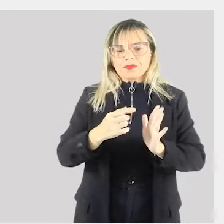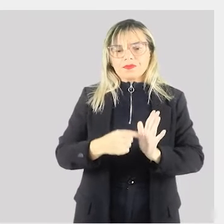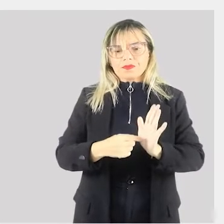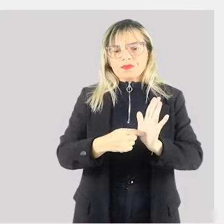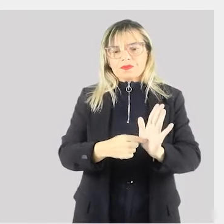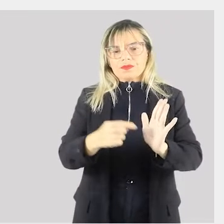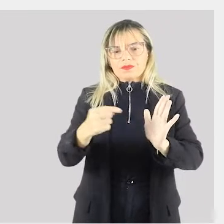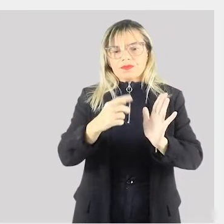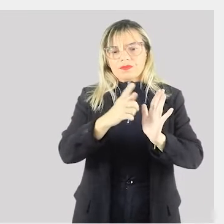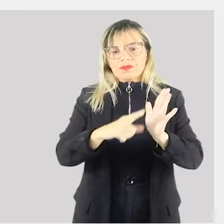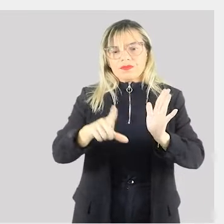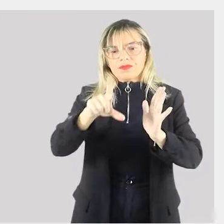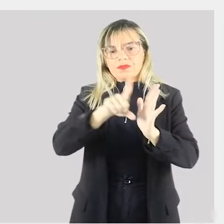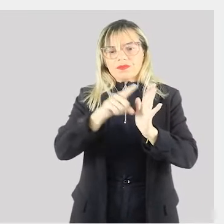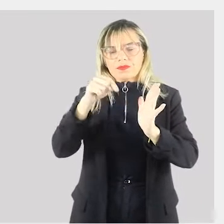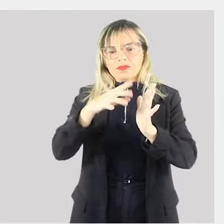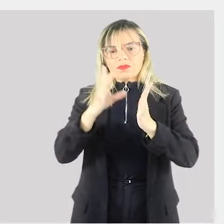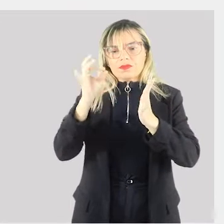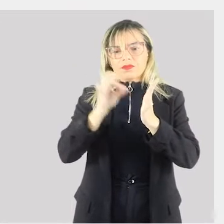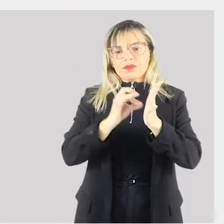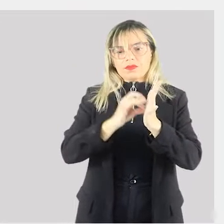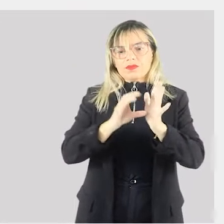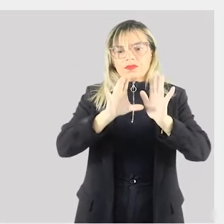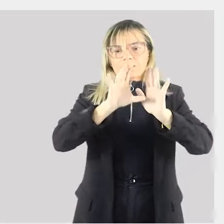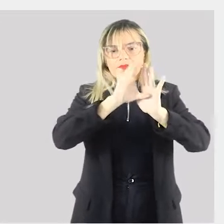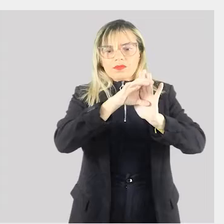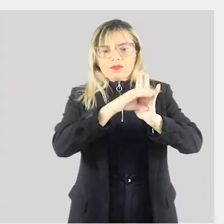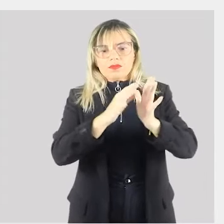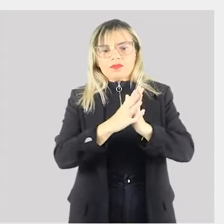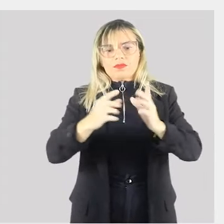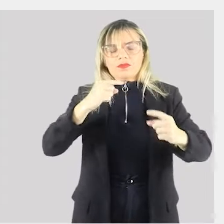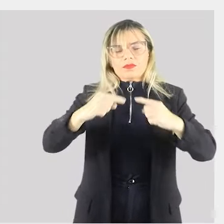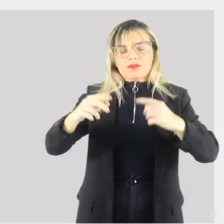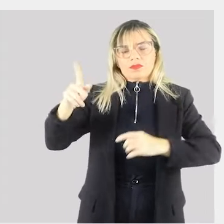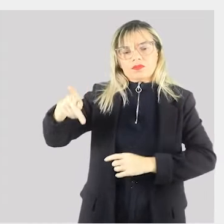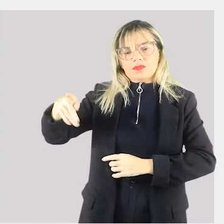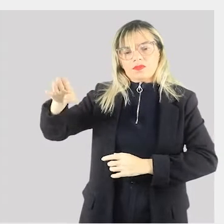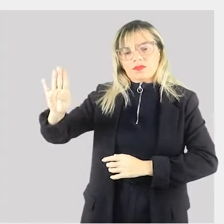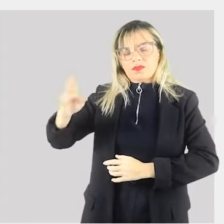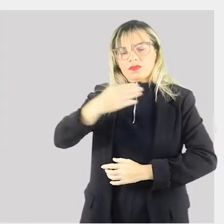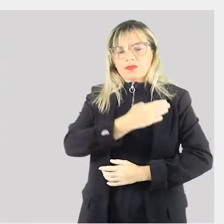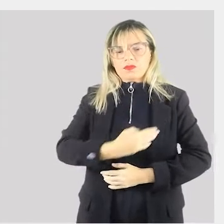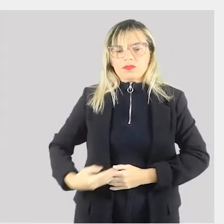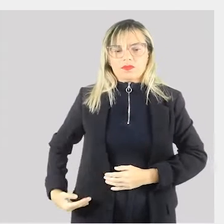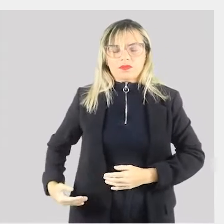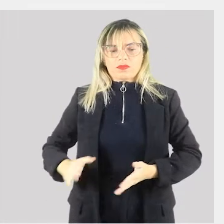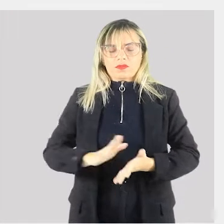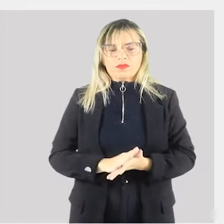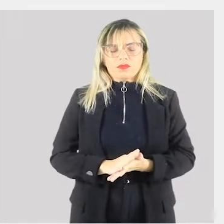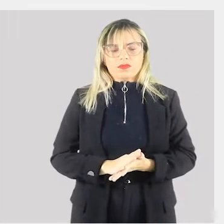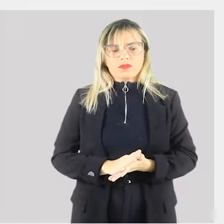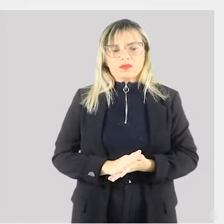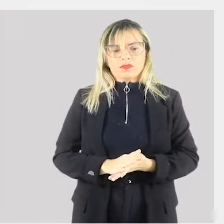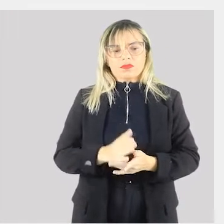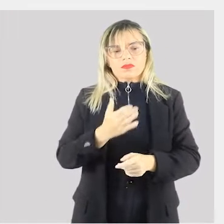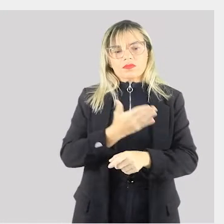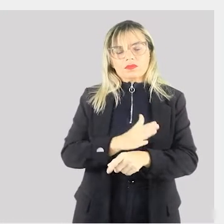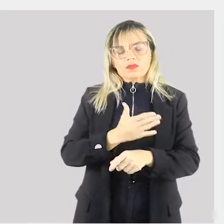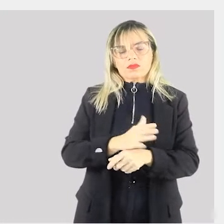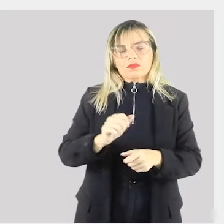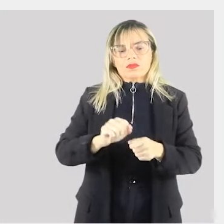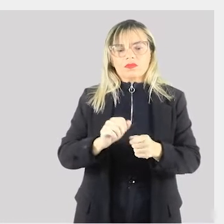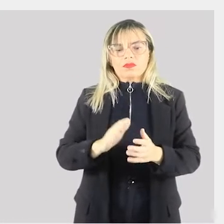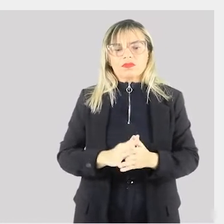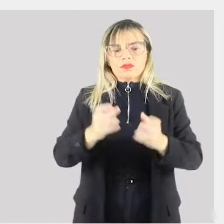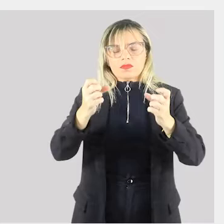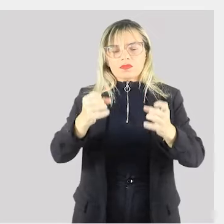referidas são legitimadas por uma concepção de política pública, né? São legitimadas as ações referidas, que nós